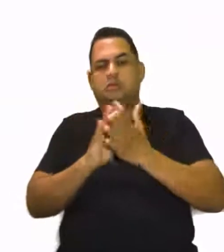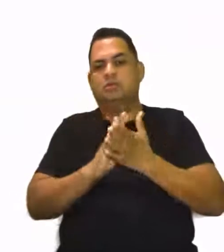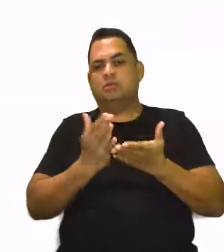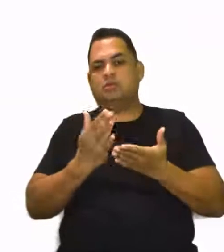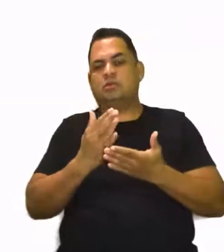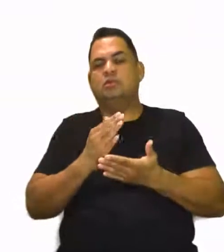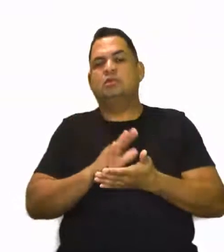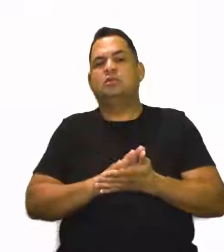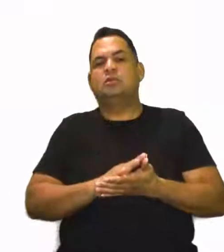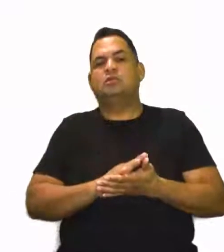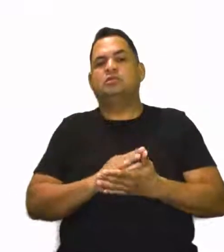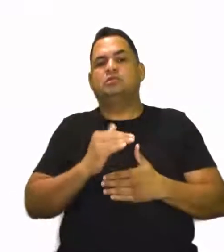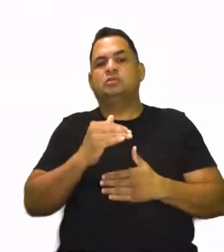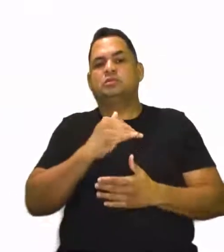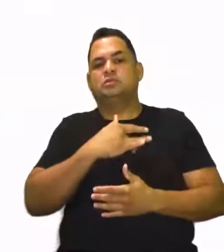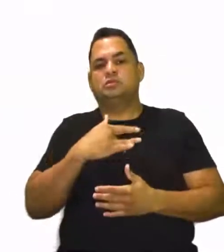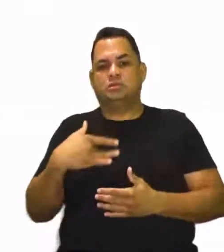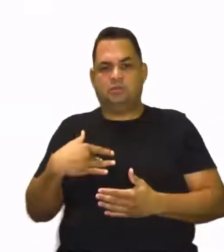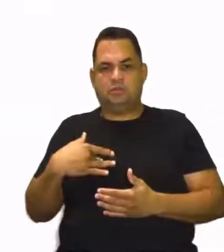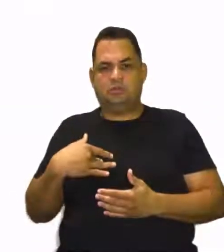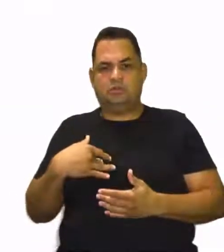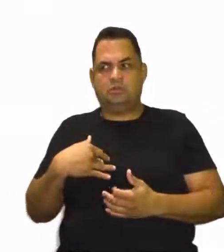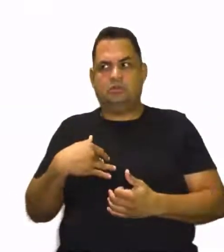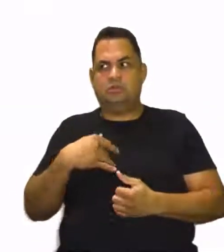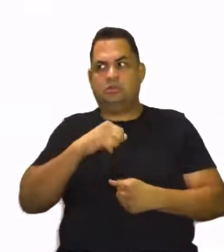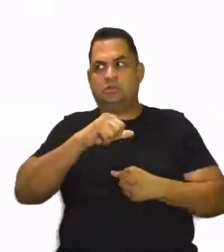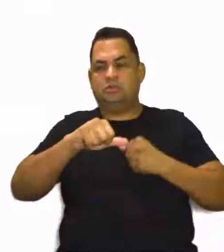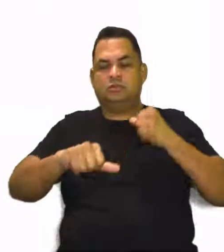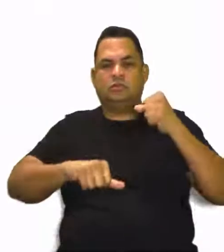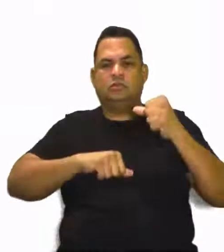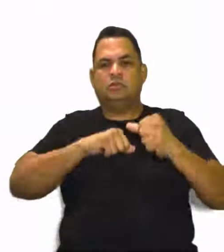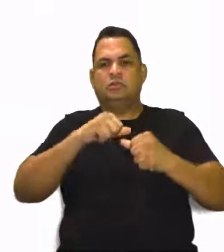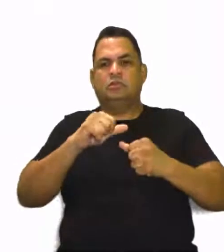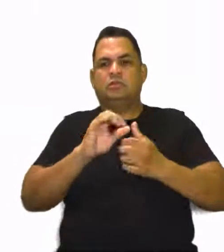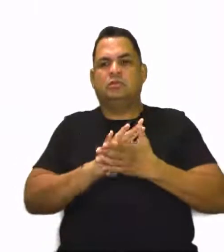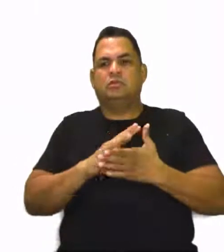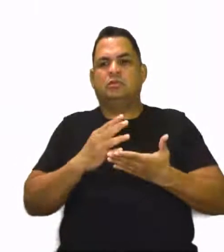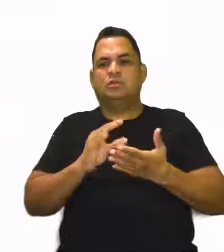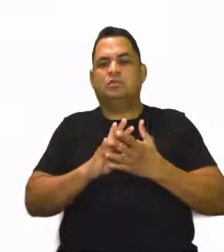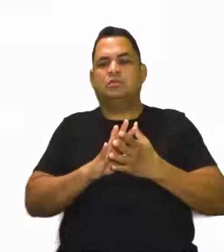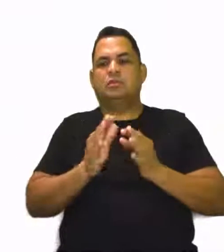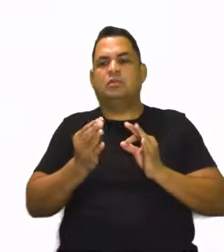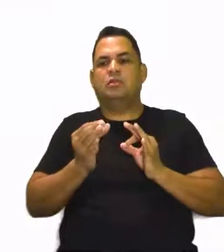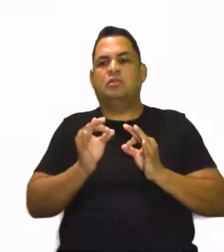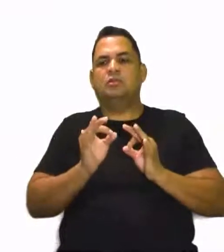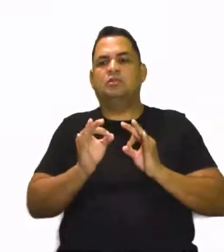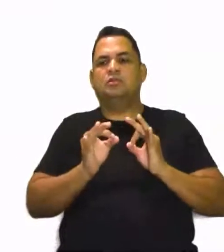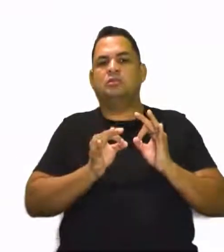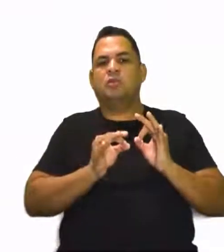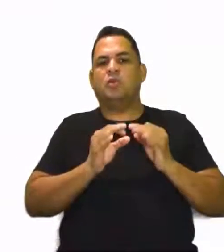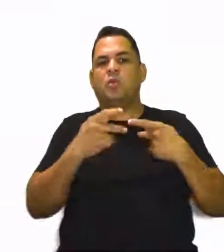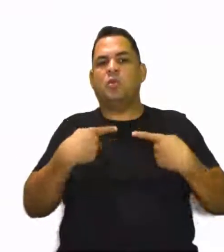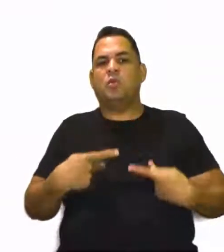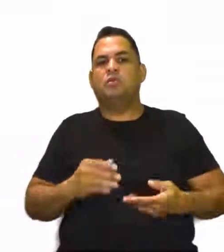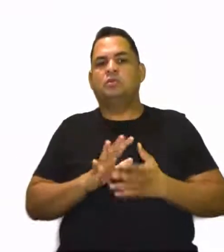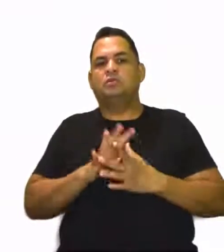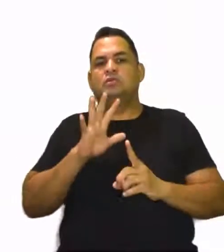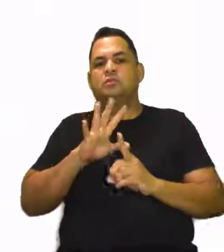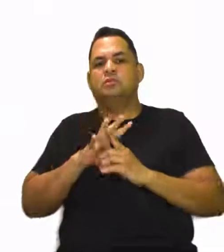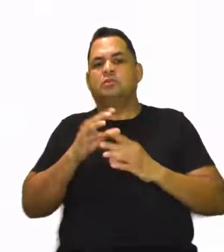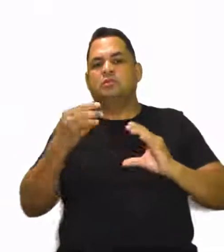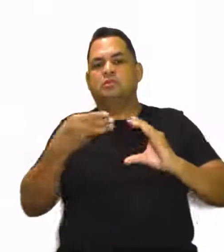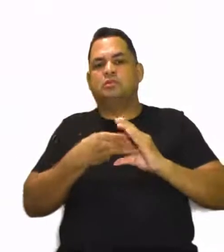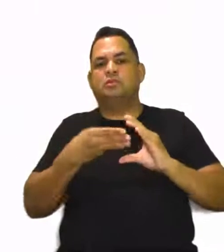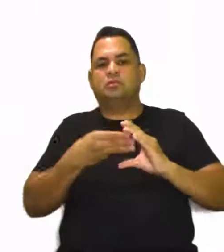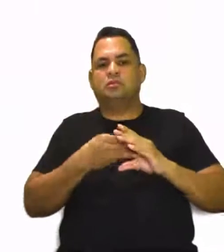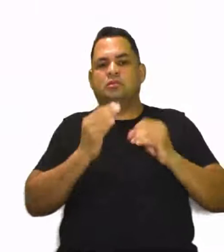deterioração, progressiva da saúde, modificando o funcionamento do organismo, podendo afetar desde